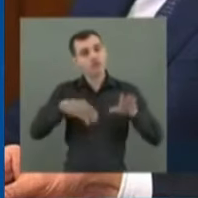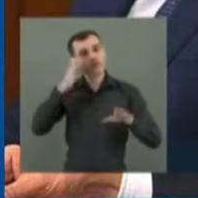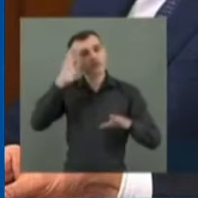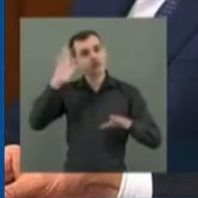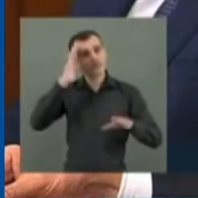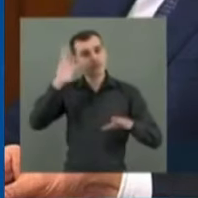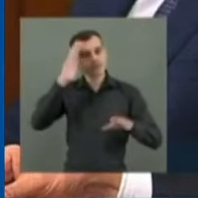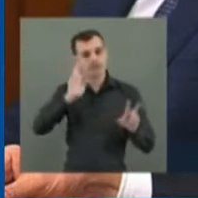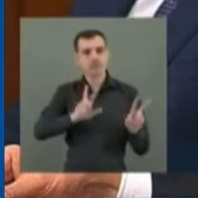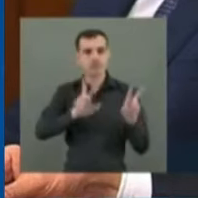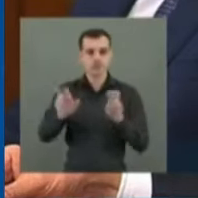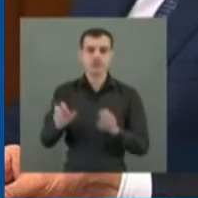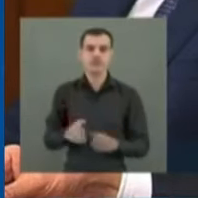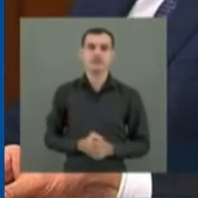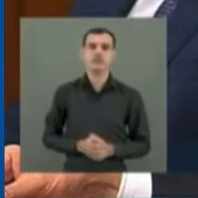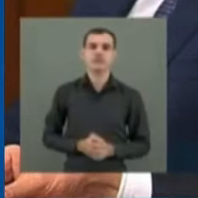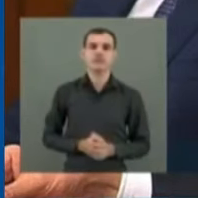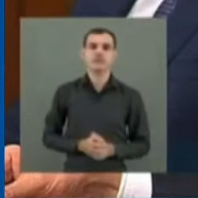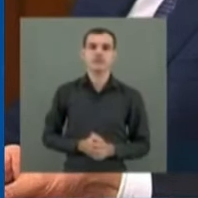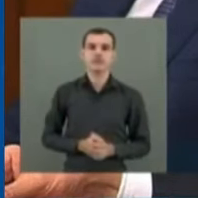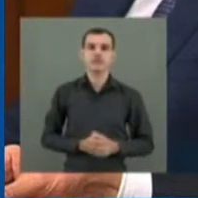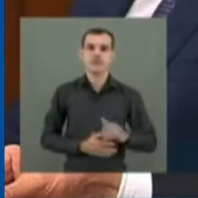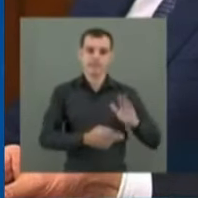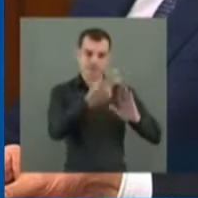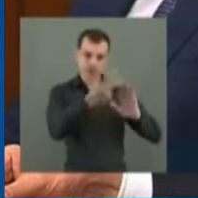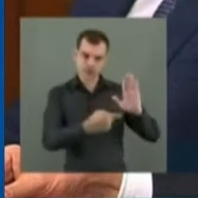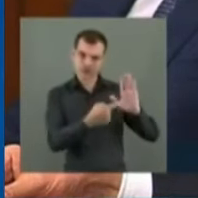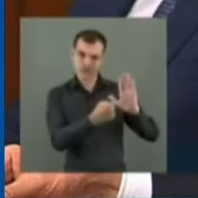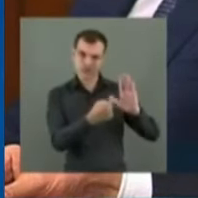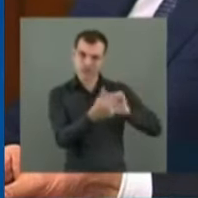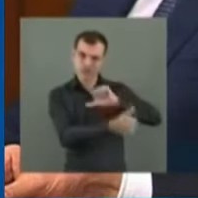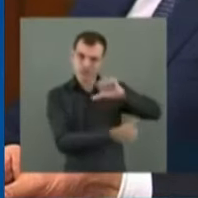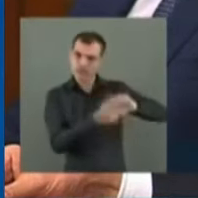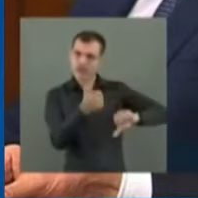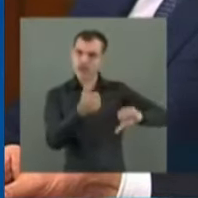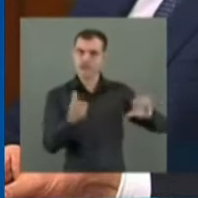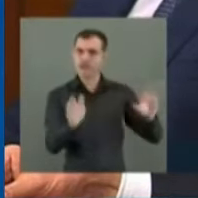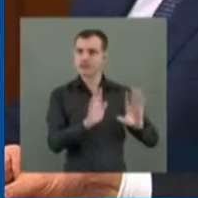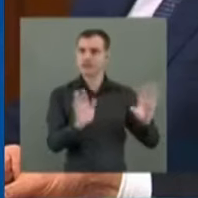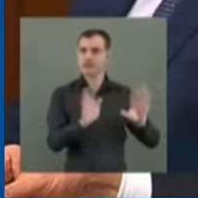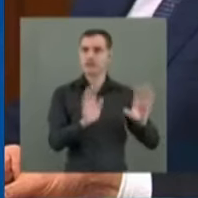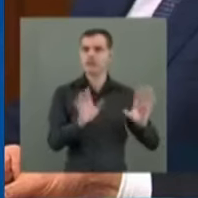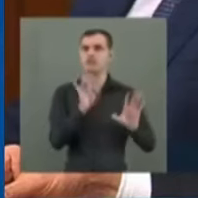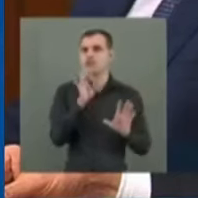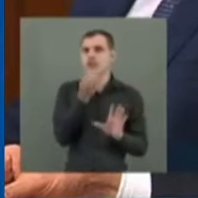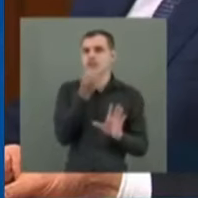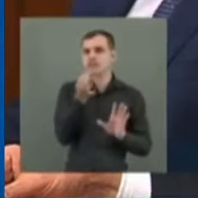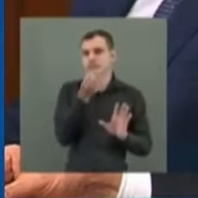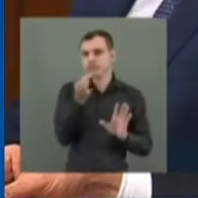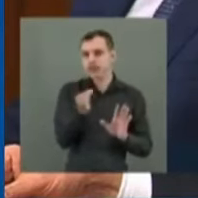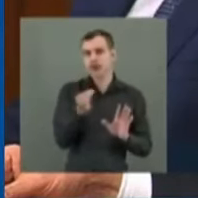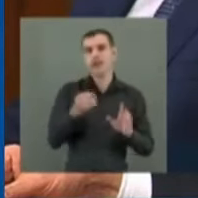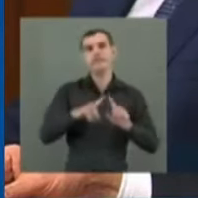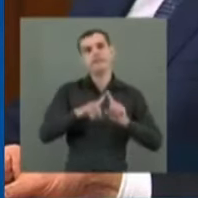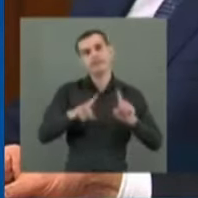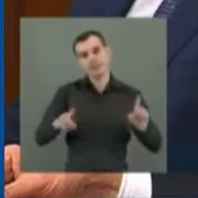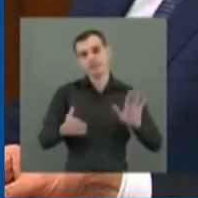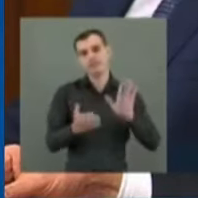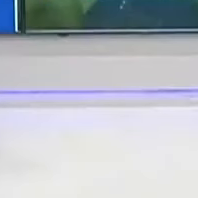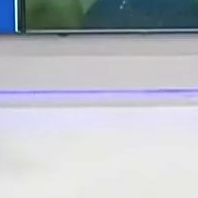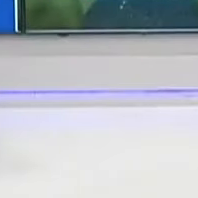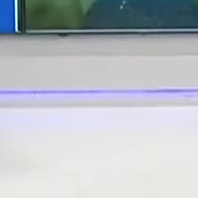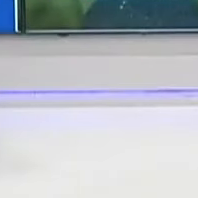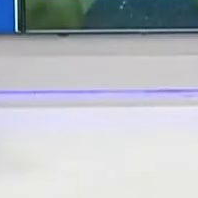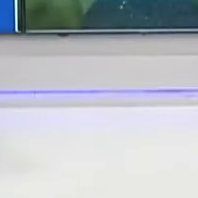saia vitorioso no TRE do Paraná, aqui no TSE, de fato, falam que Sérgio Moro seria